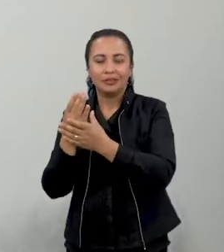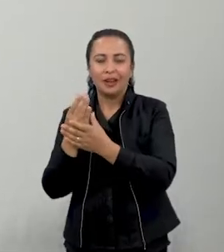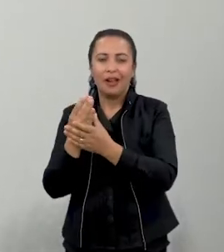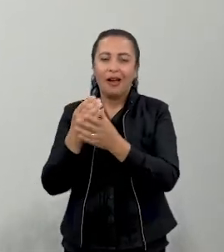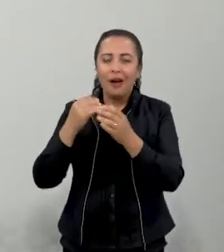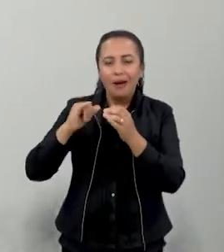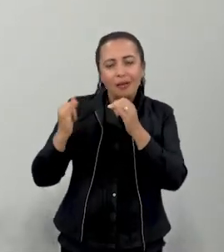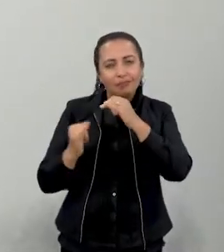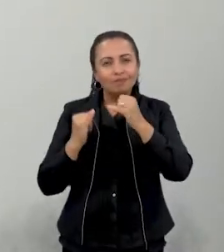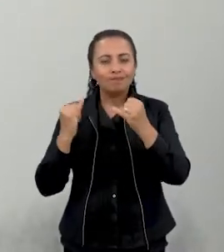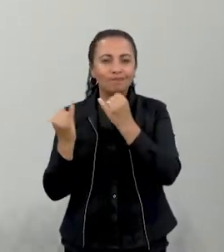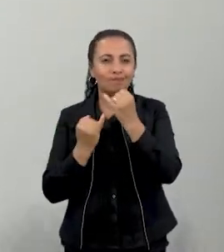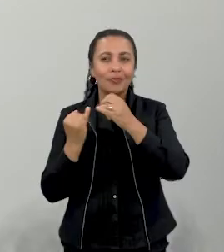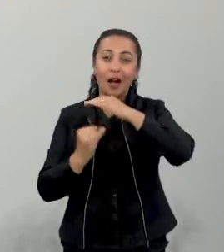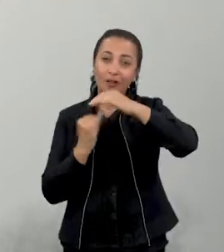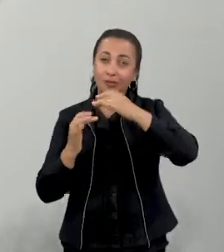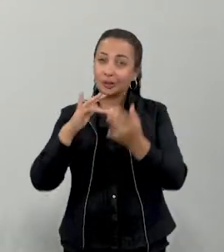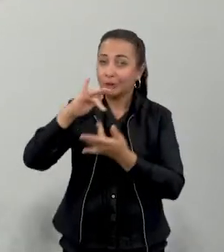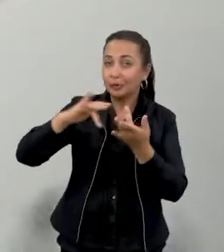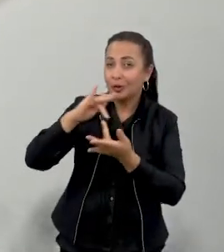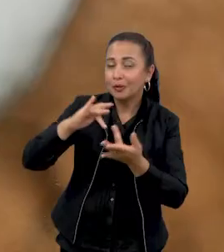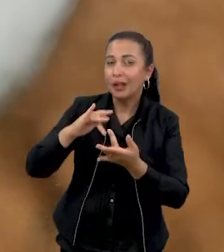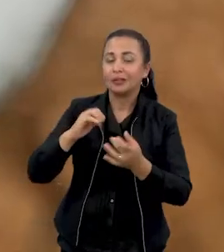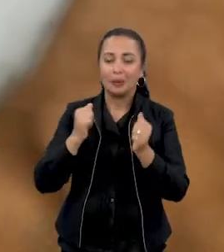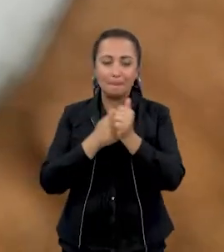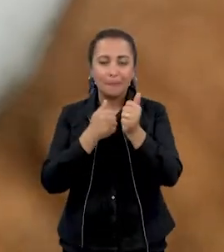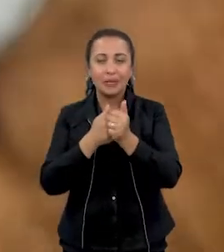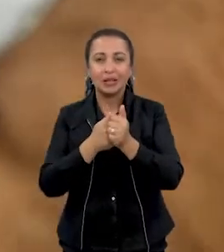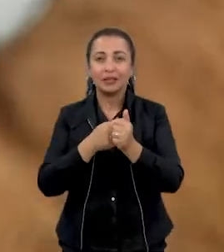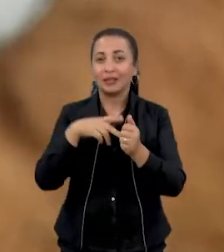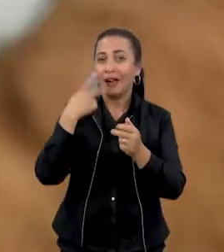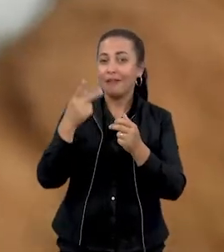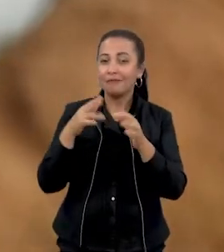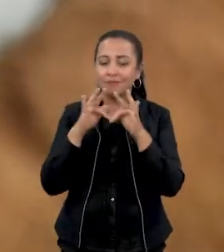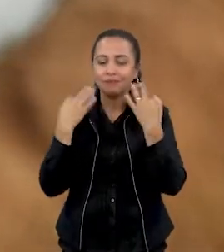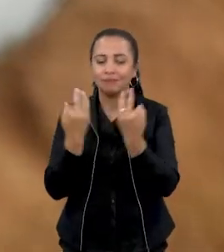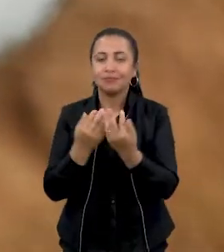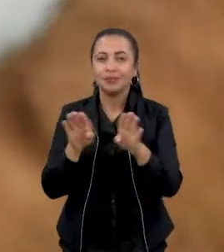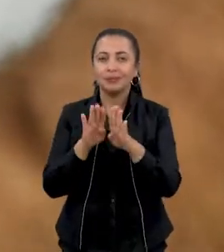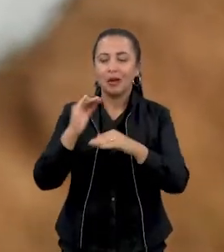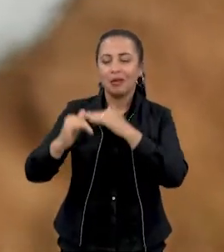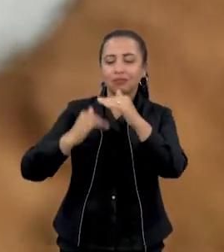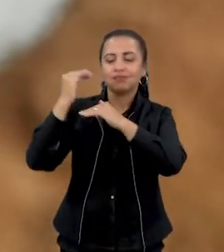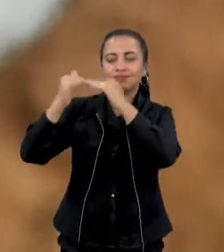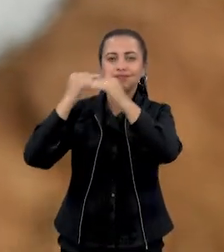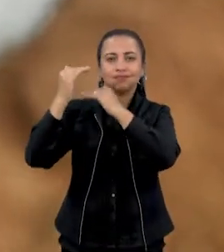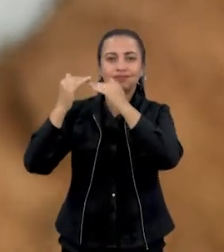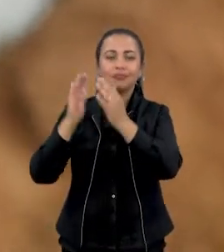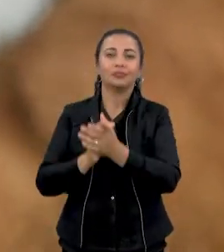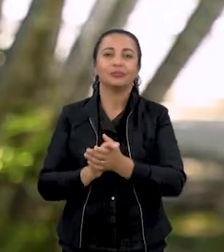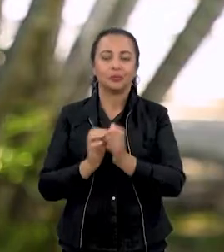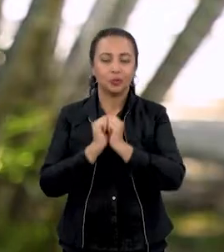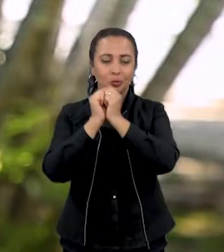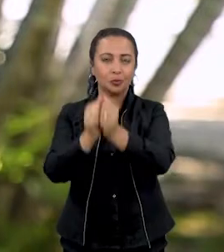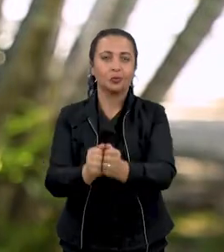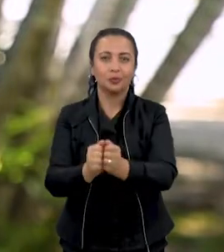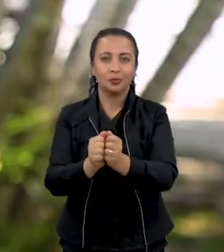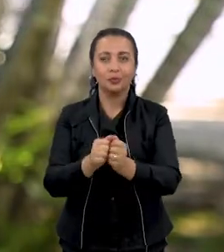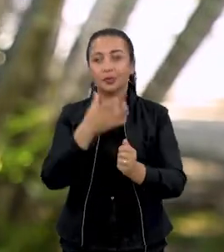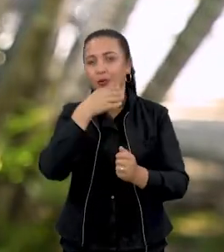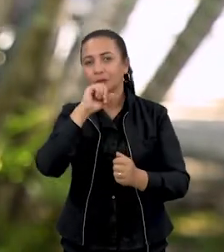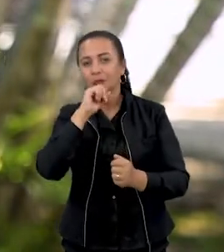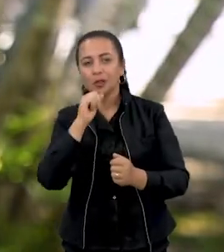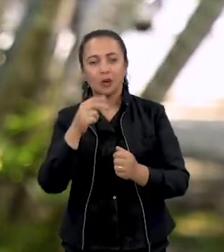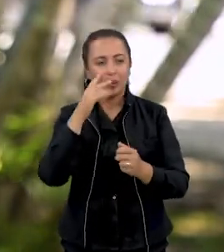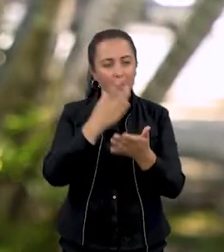grande de intimidade. E que realmente é uma pessoa que eu tenho muito próximo da minha família. E acabei acompanhando essa evolução, que foi a questão dos